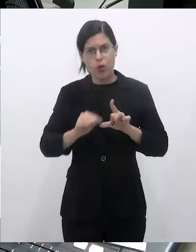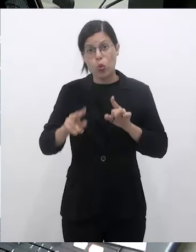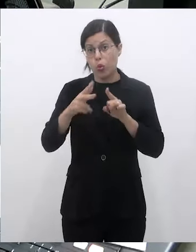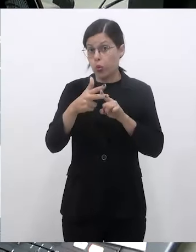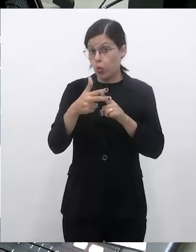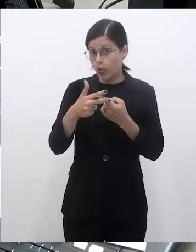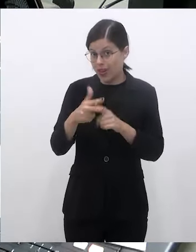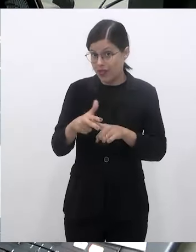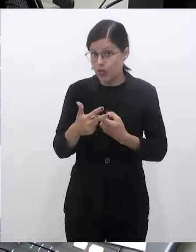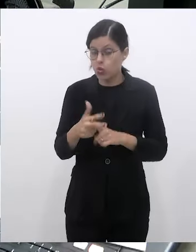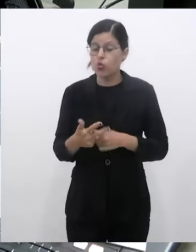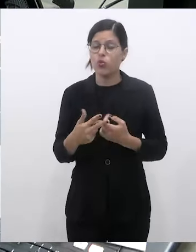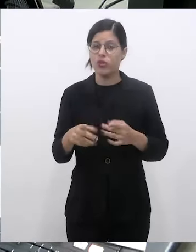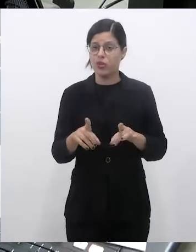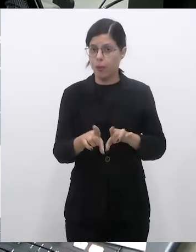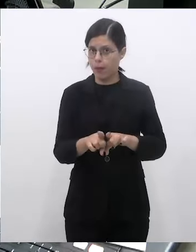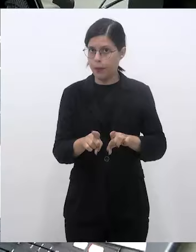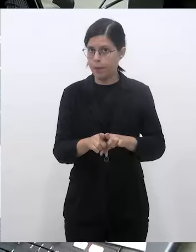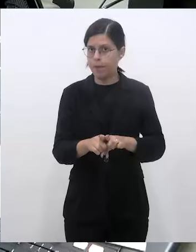erro do revisor.